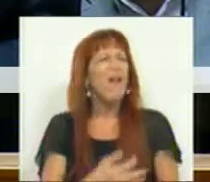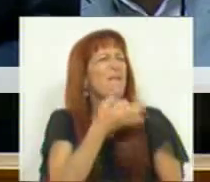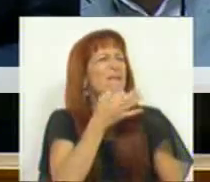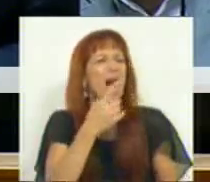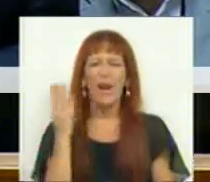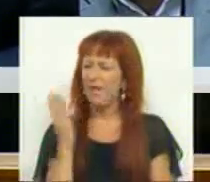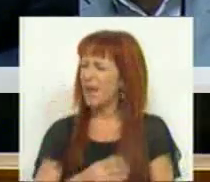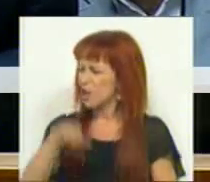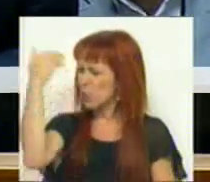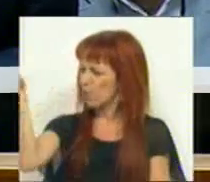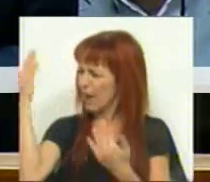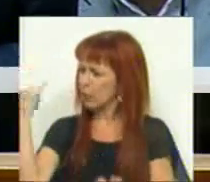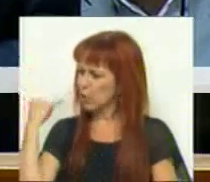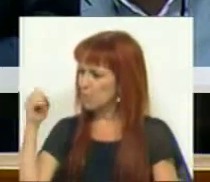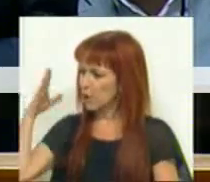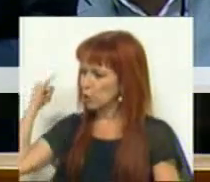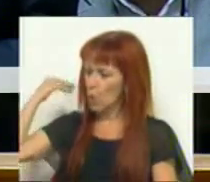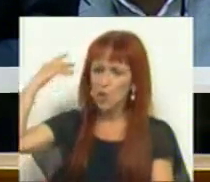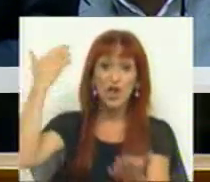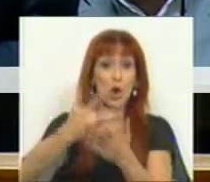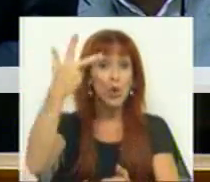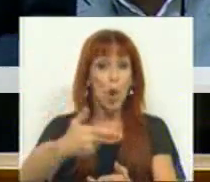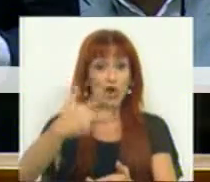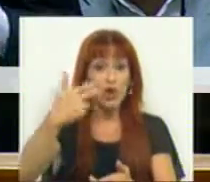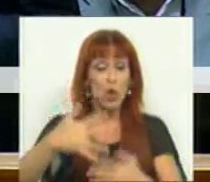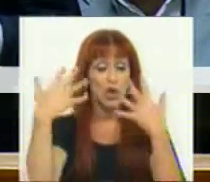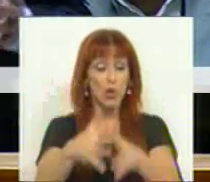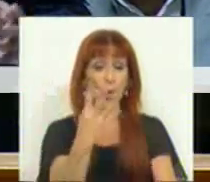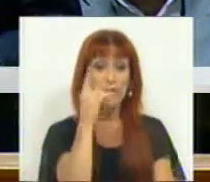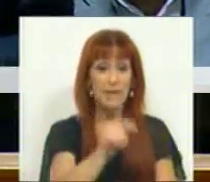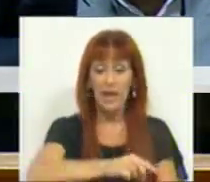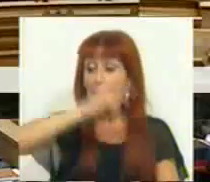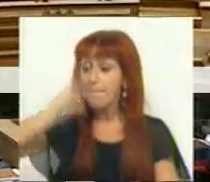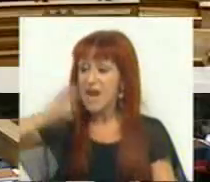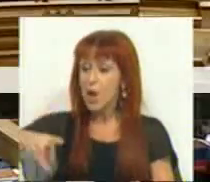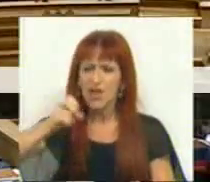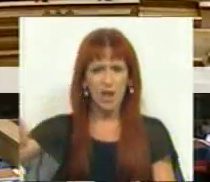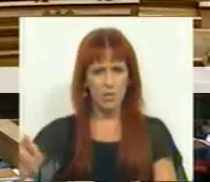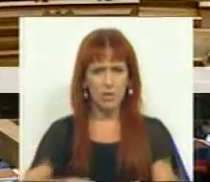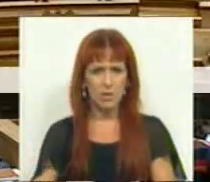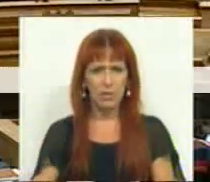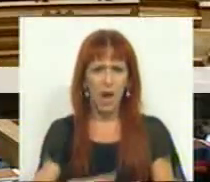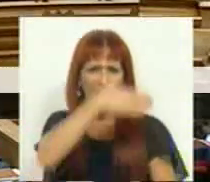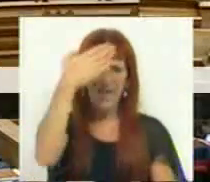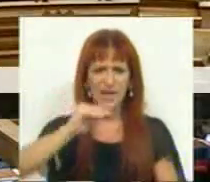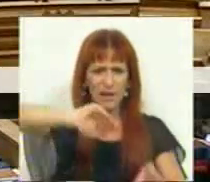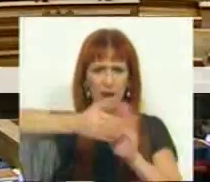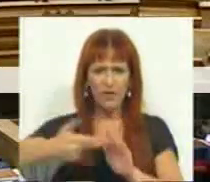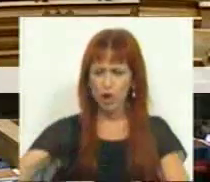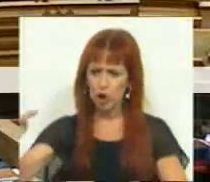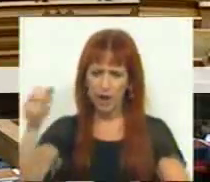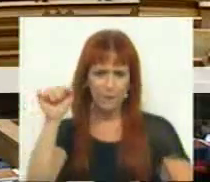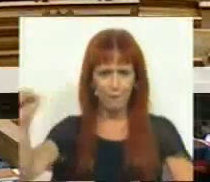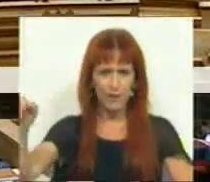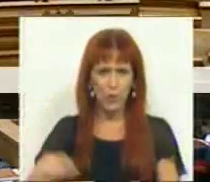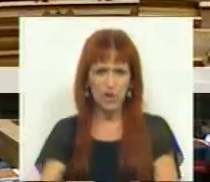falar, desde o verão de 2012, nos cortes estruturais de 4 mil milhões de euros. A 7ª avaliação da